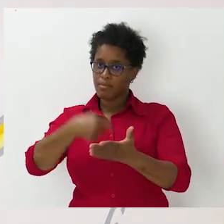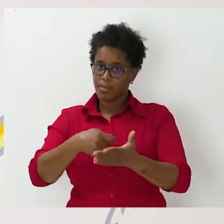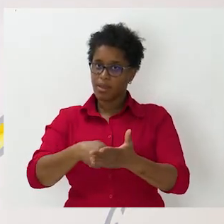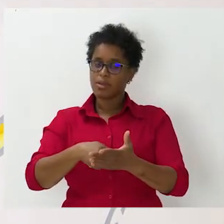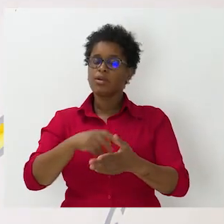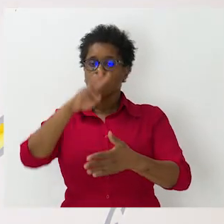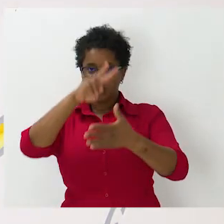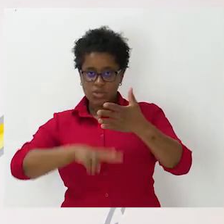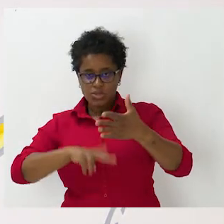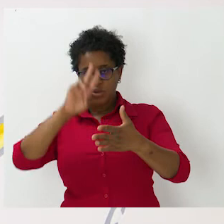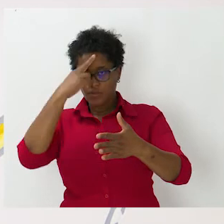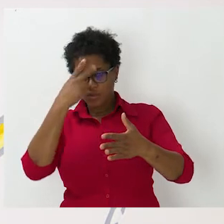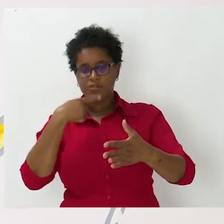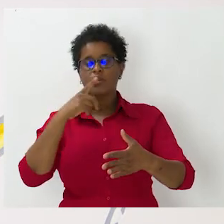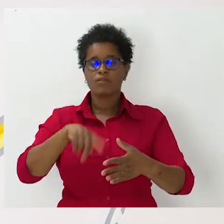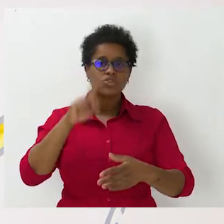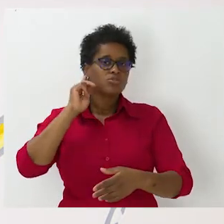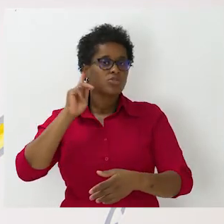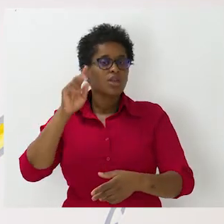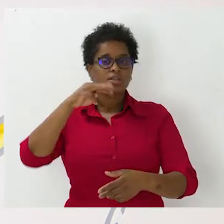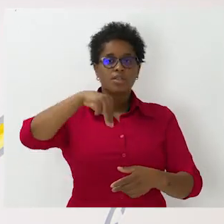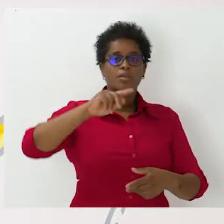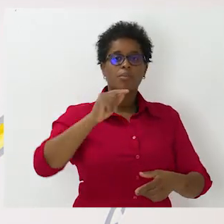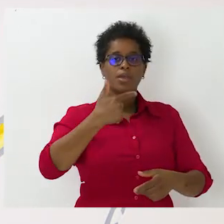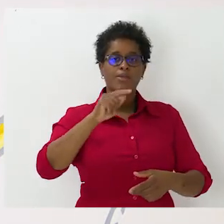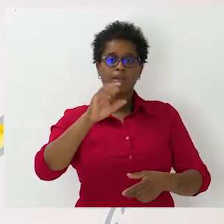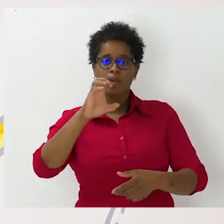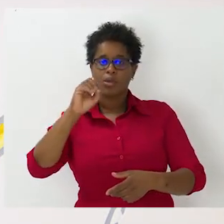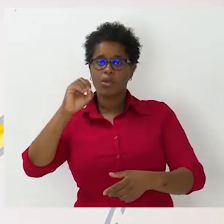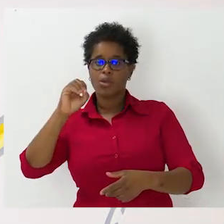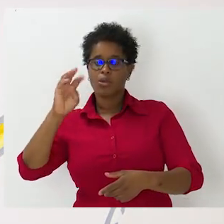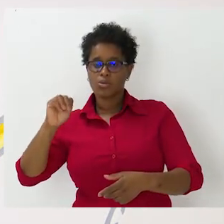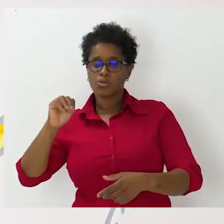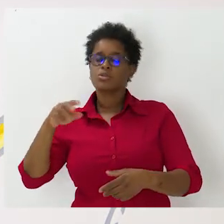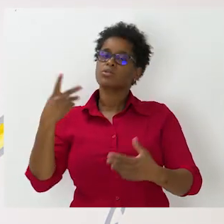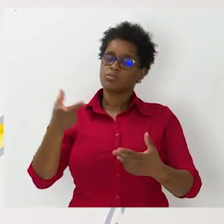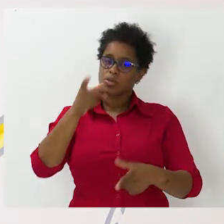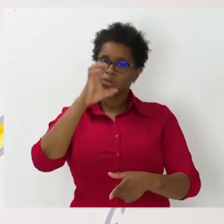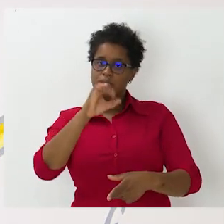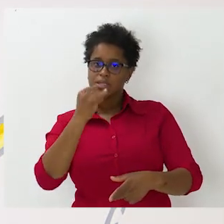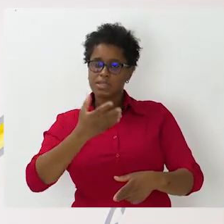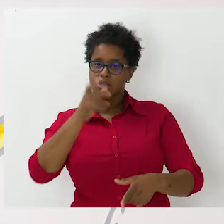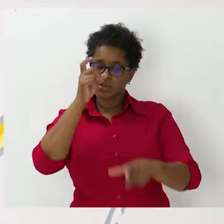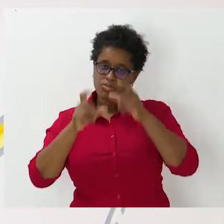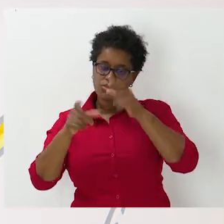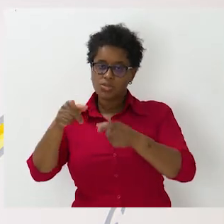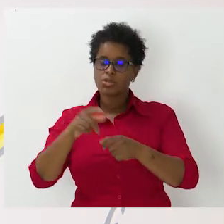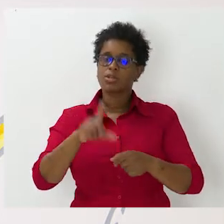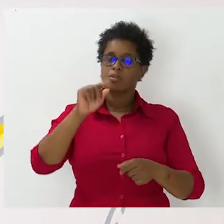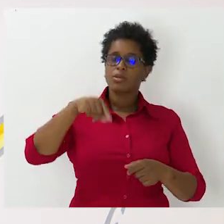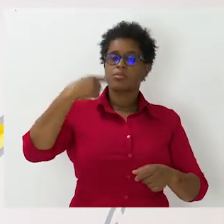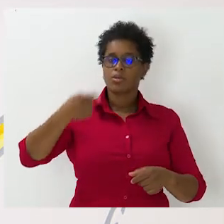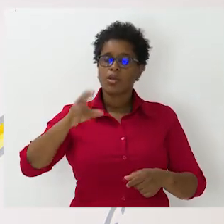a importância dos metecos para com os cidadãos, então para